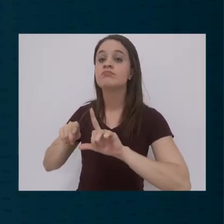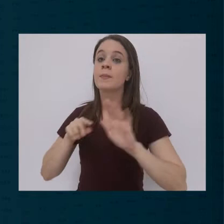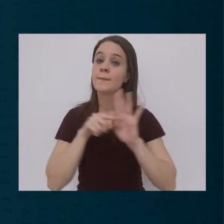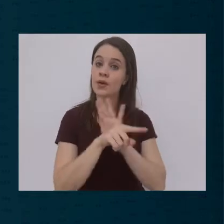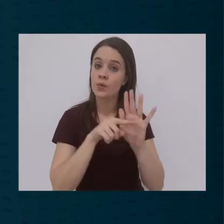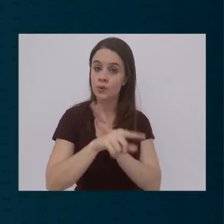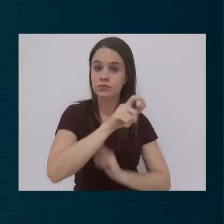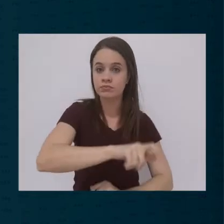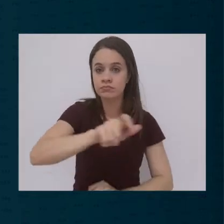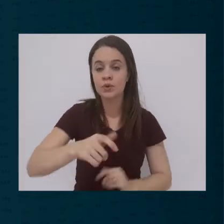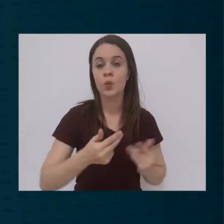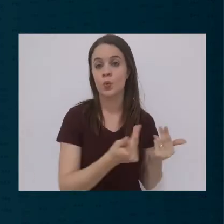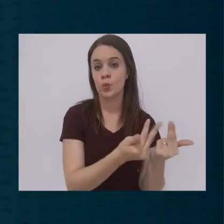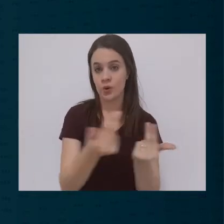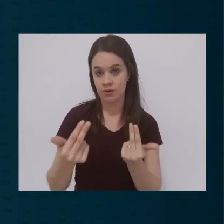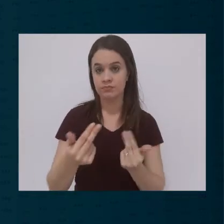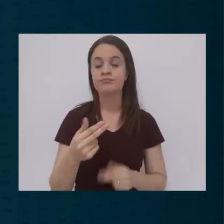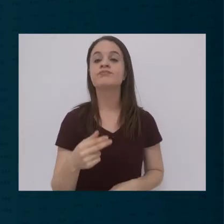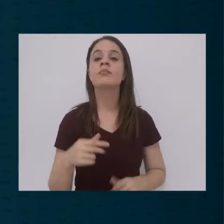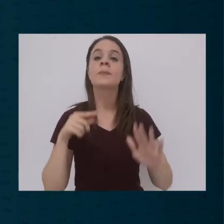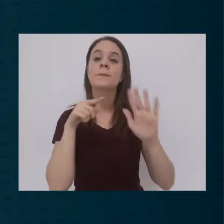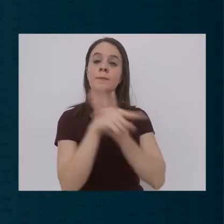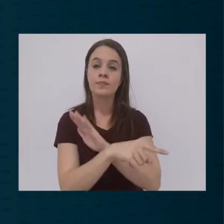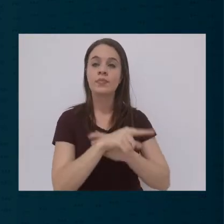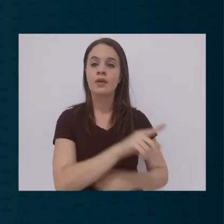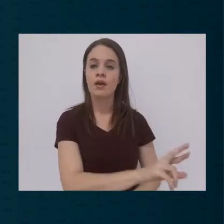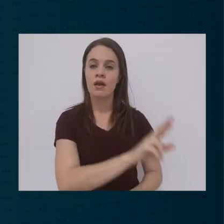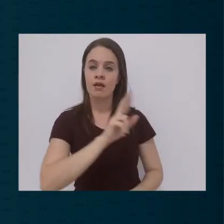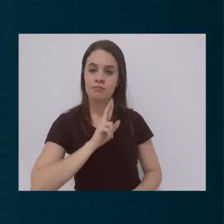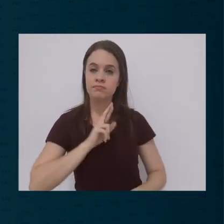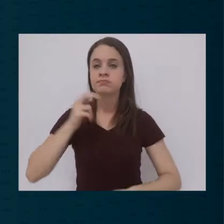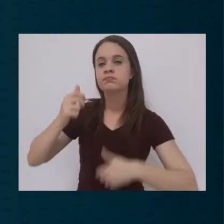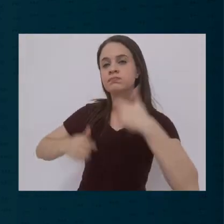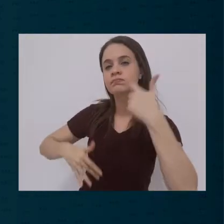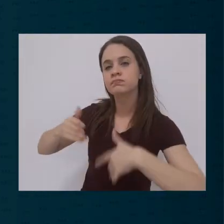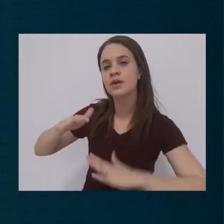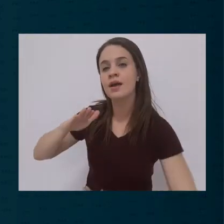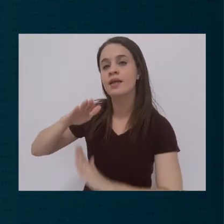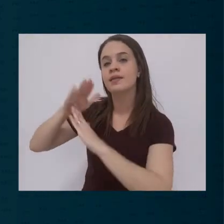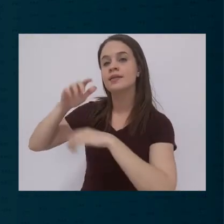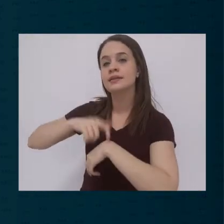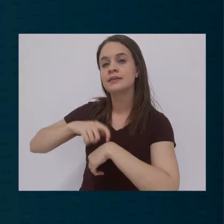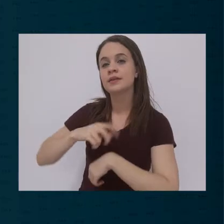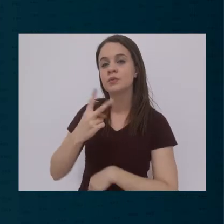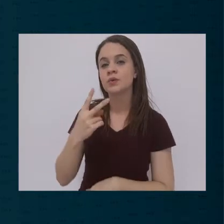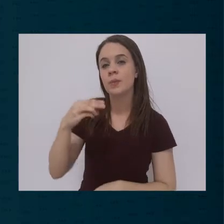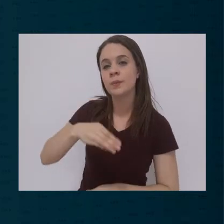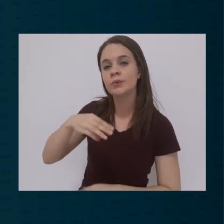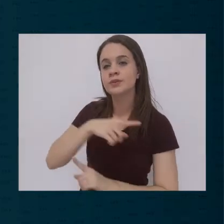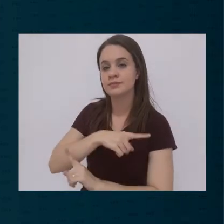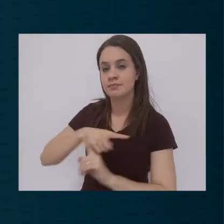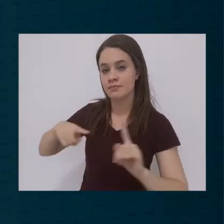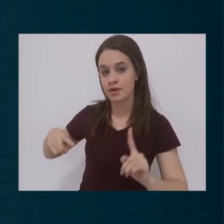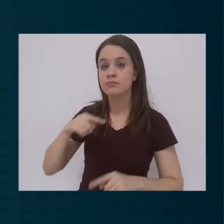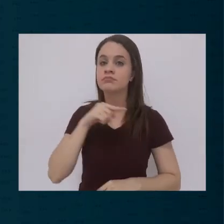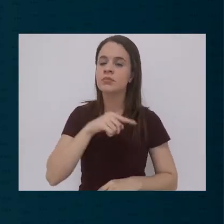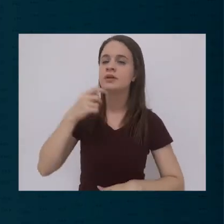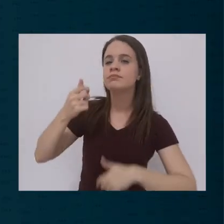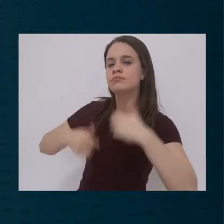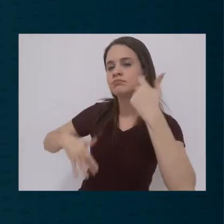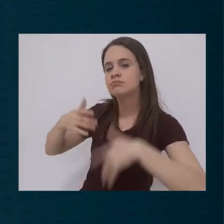as mesmas para todos os candidatos. Para cada pergunta, os candidatos terão 2 minutos e meio